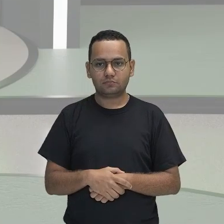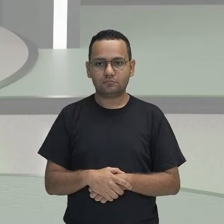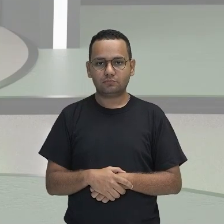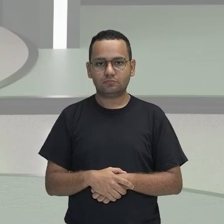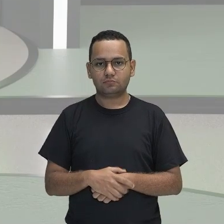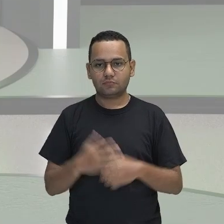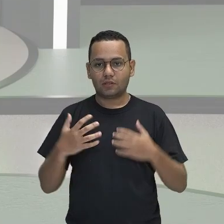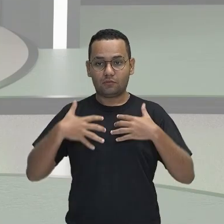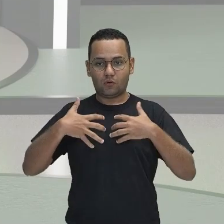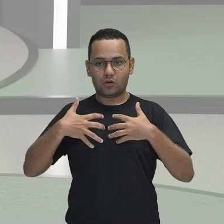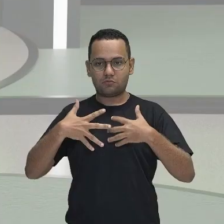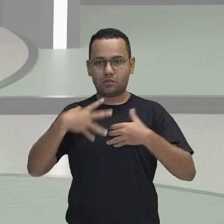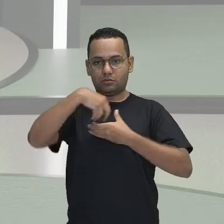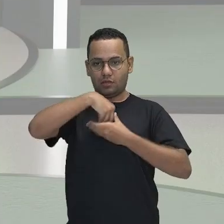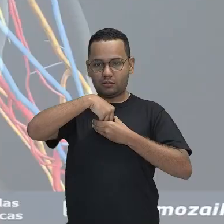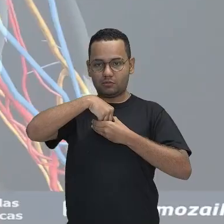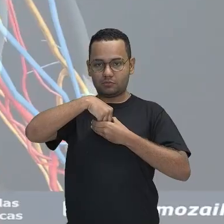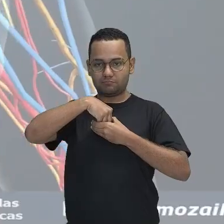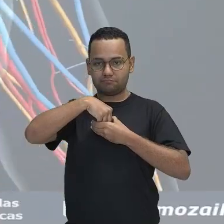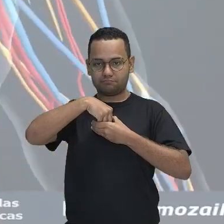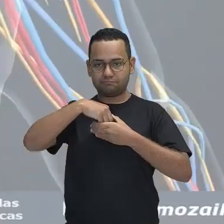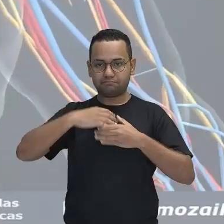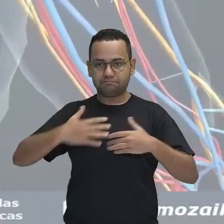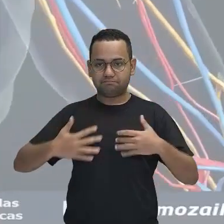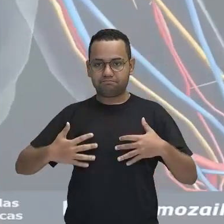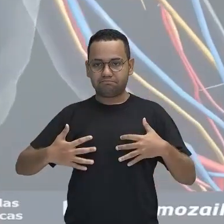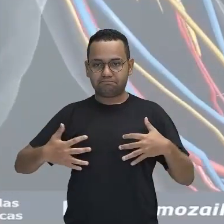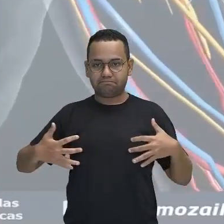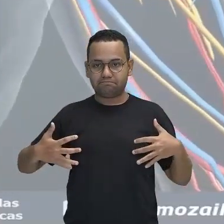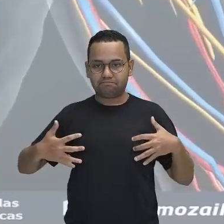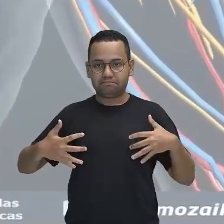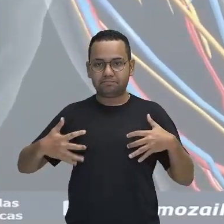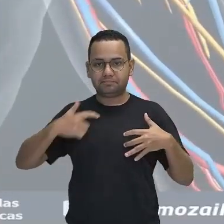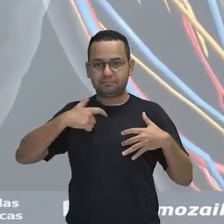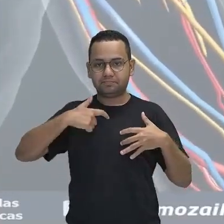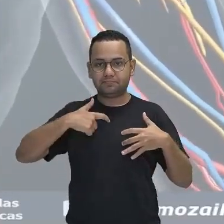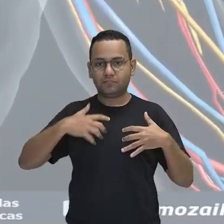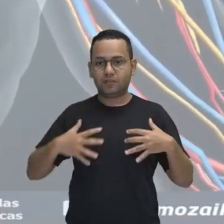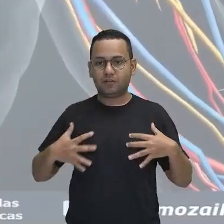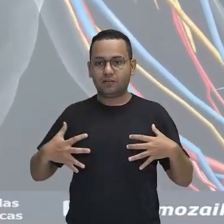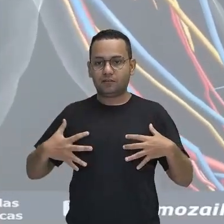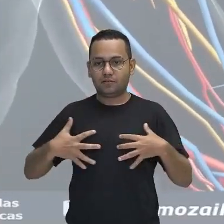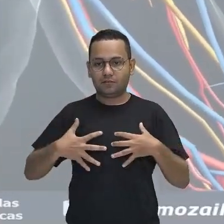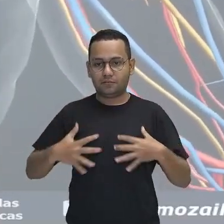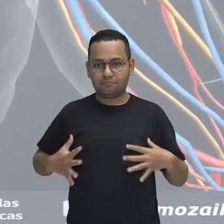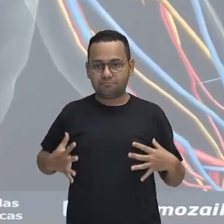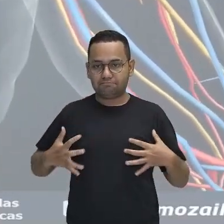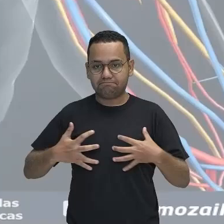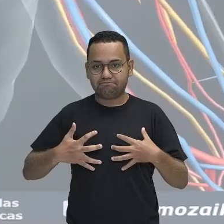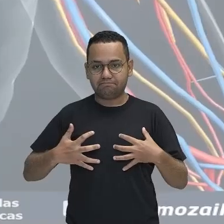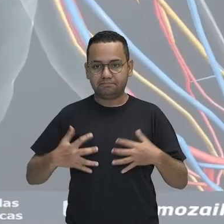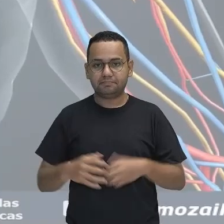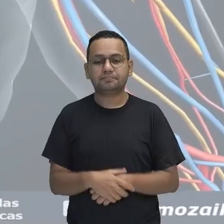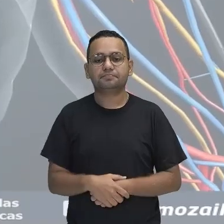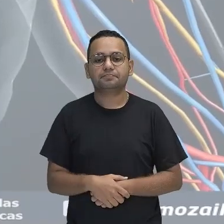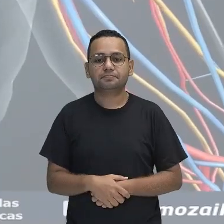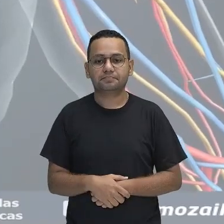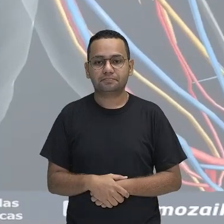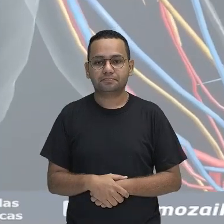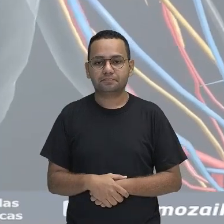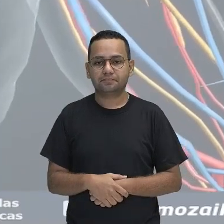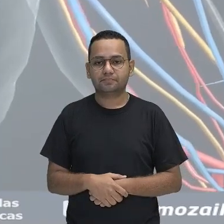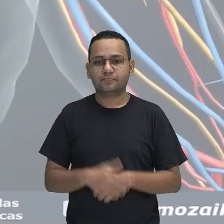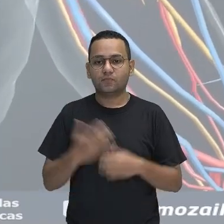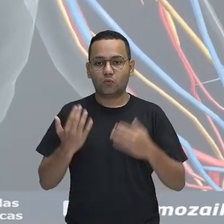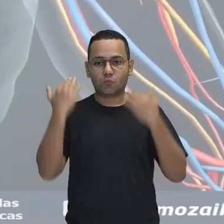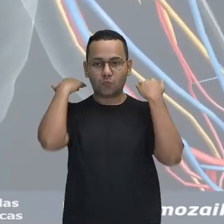caixa torácica, imagine aqui as nossas costelas, né? Então, aqui nós vemos o nosso